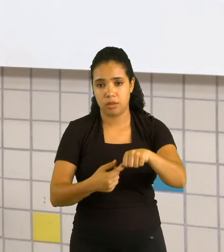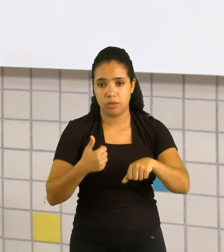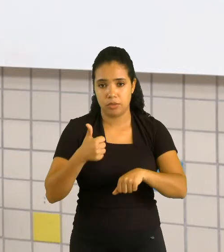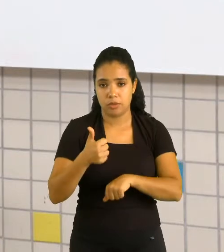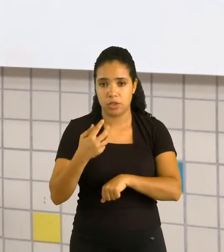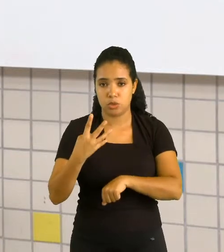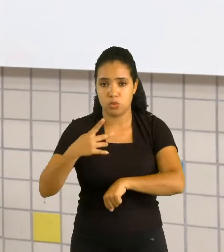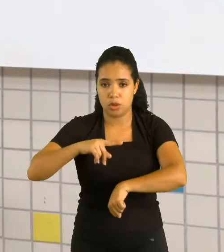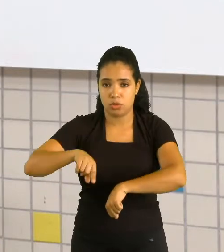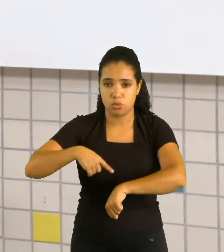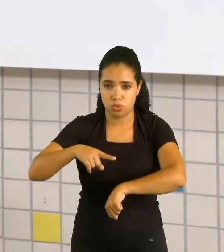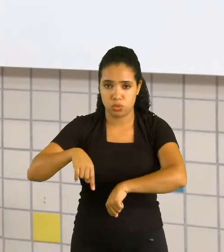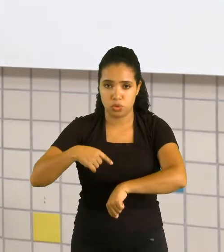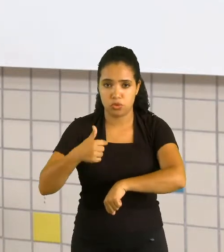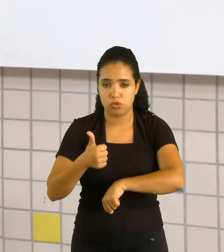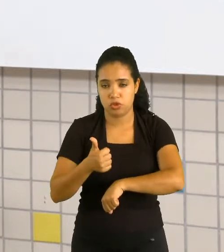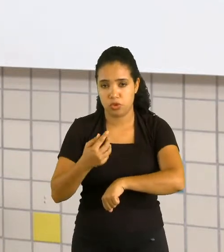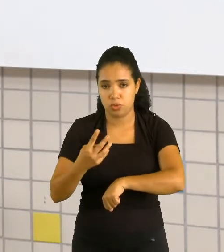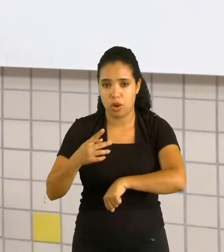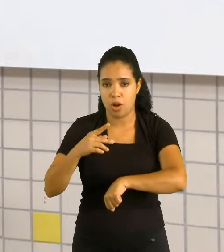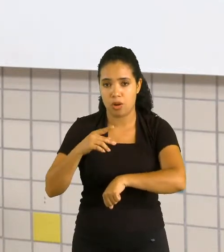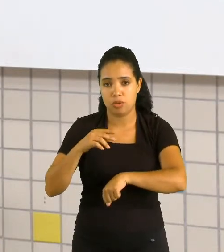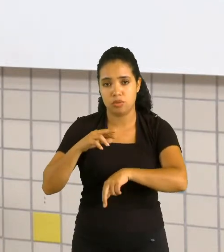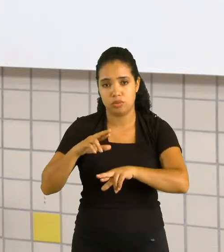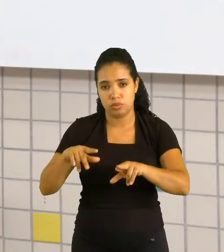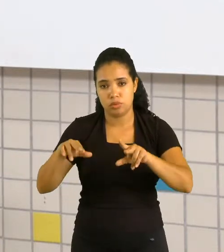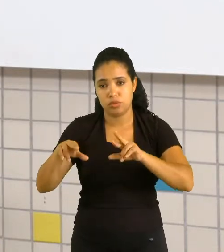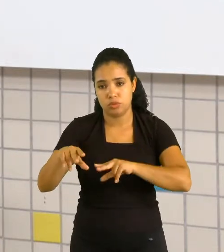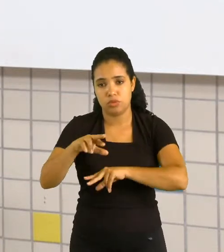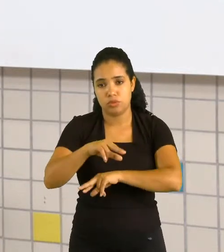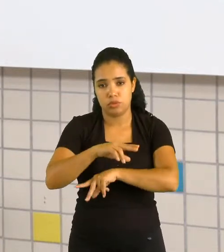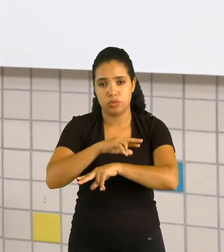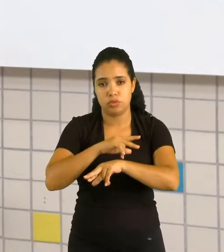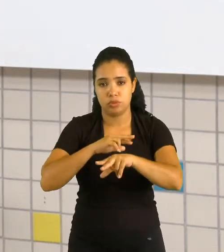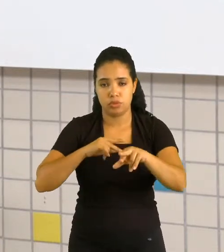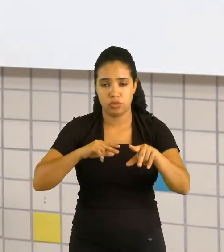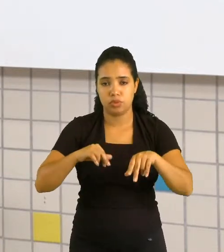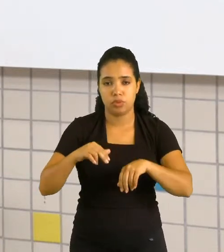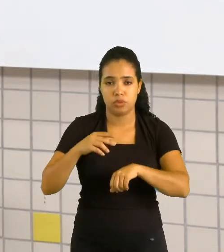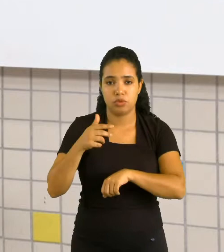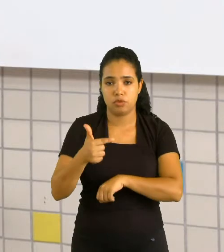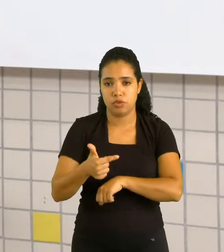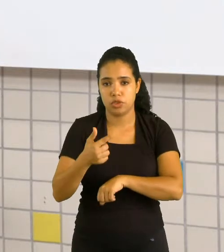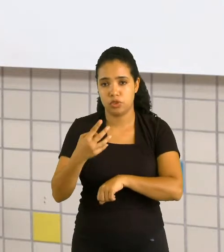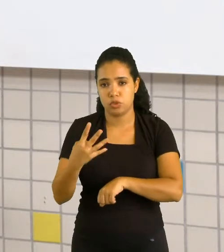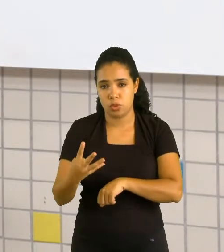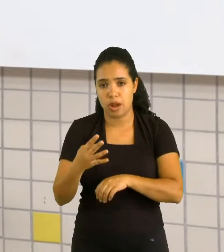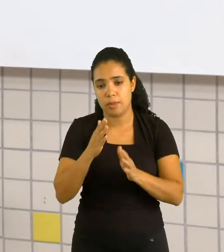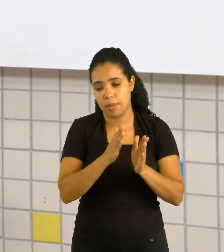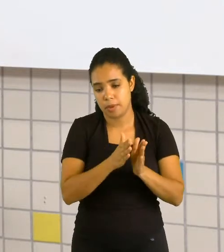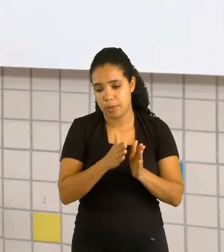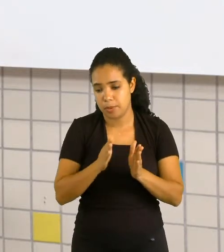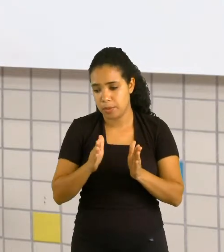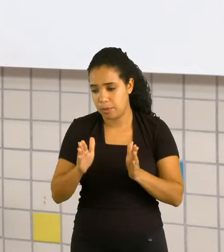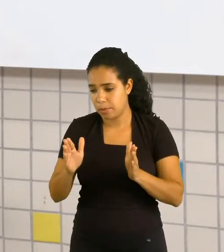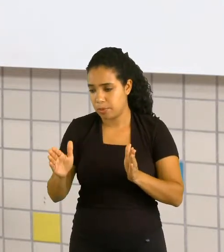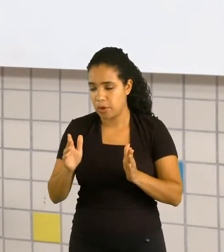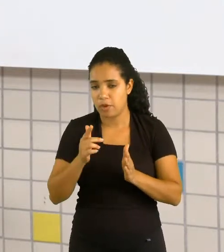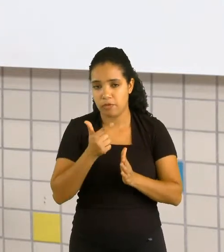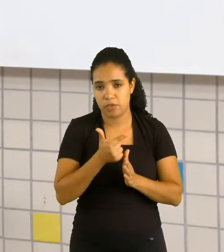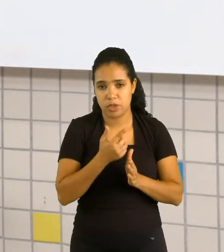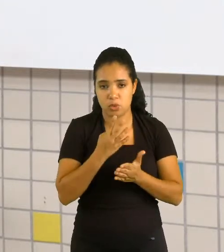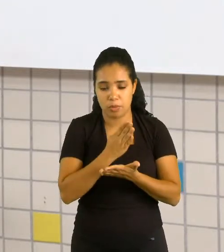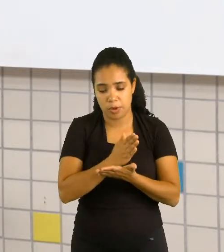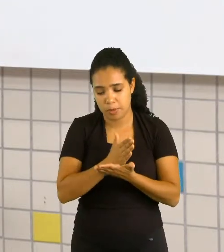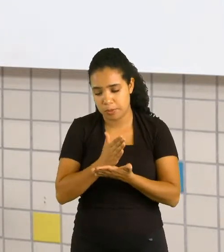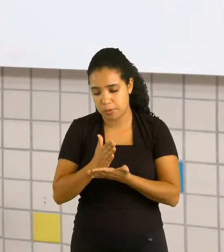horários. Então, circundando a Terra, ela pode ser dividida em 24 fatias, e em cada uma dessas fatias vai ser